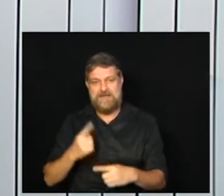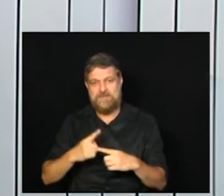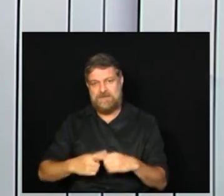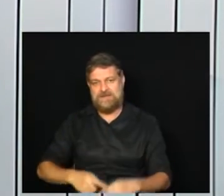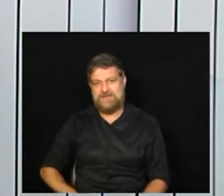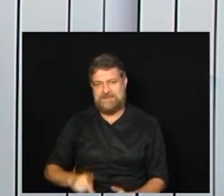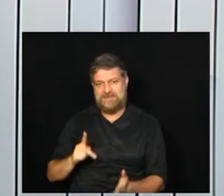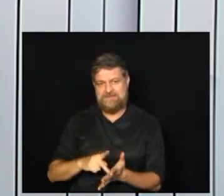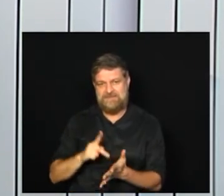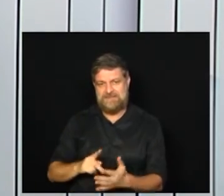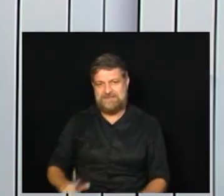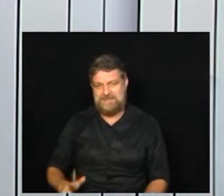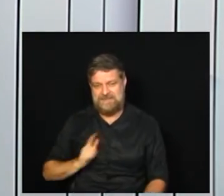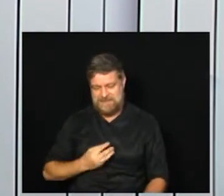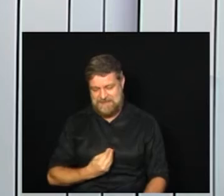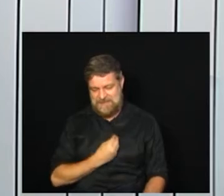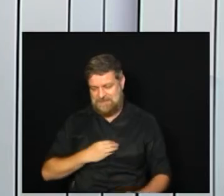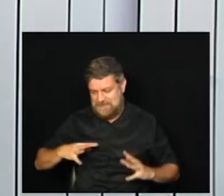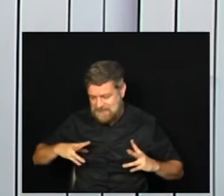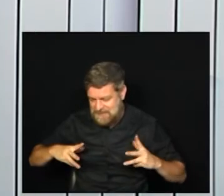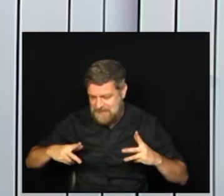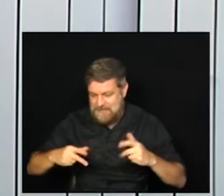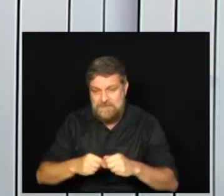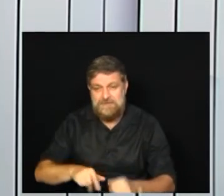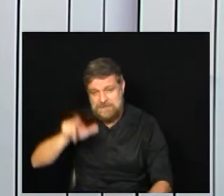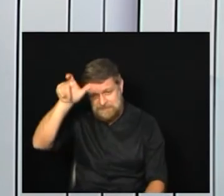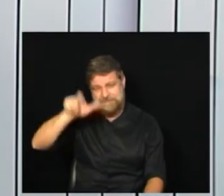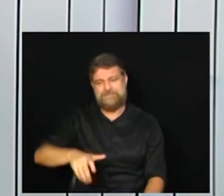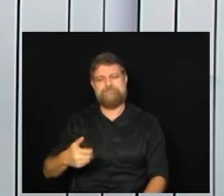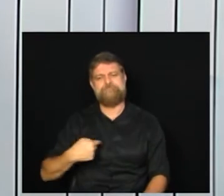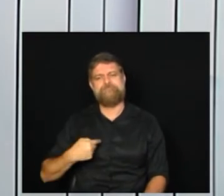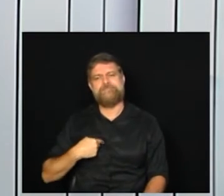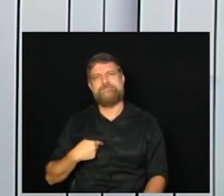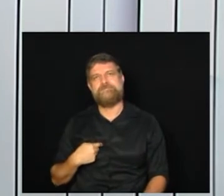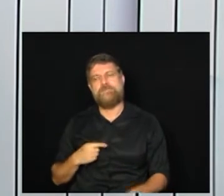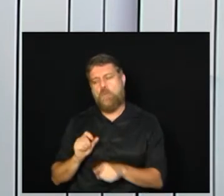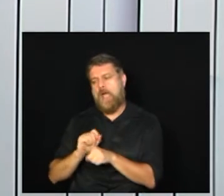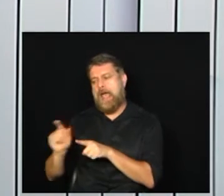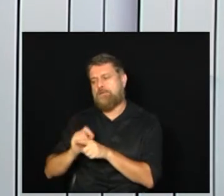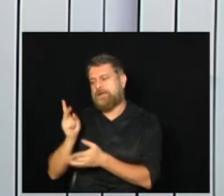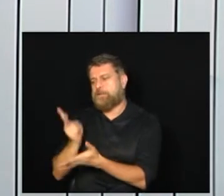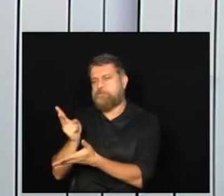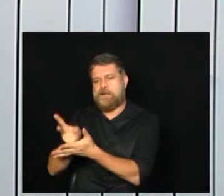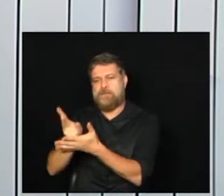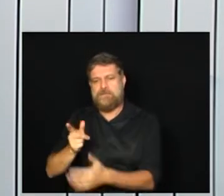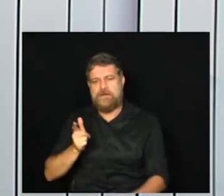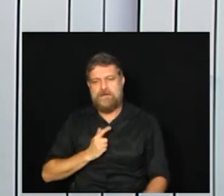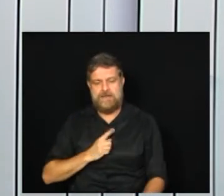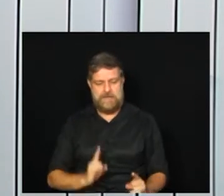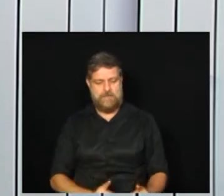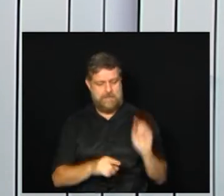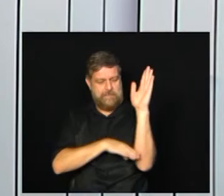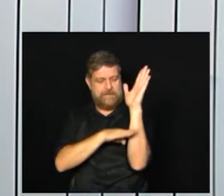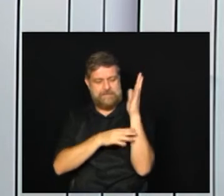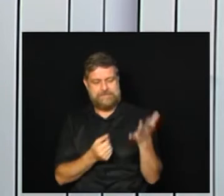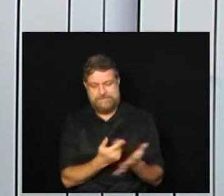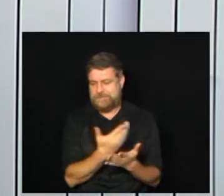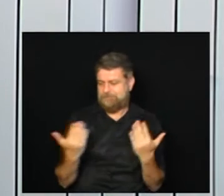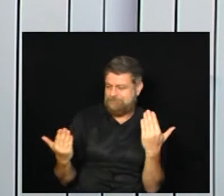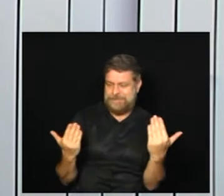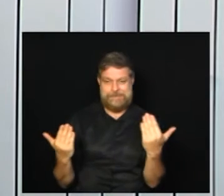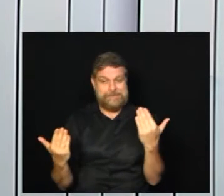financiamento imobiliário de 8% ao ano, enquanto esse título ele pagava 18% ao ano livre de imposto de renda. Então, o que a